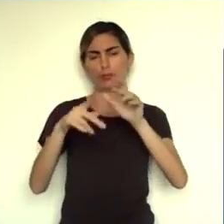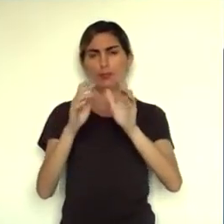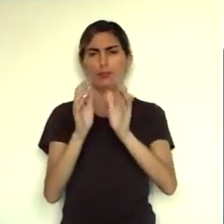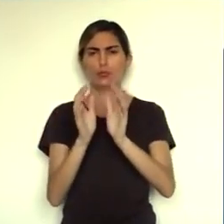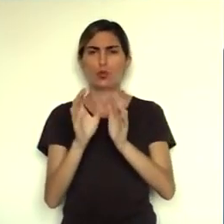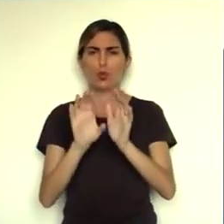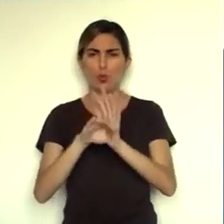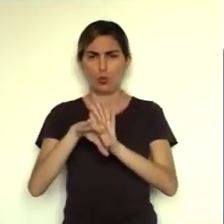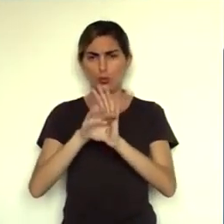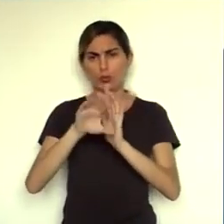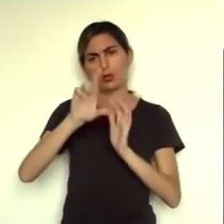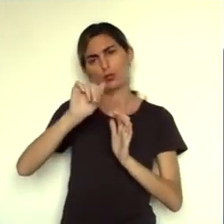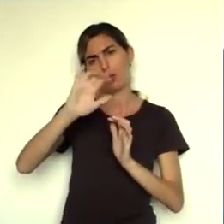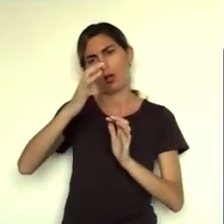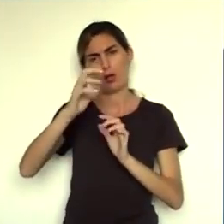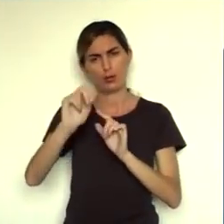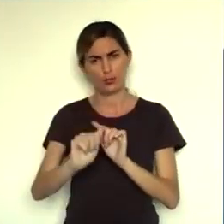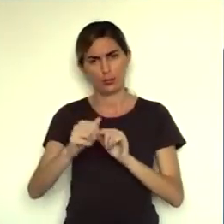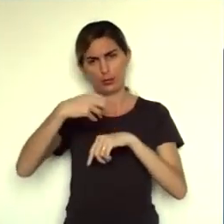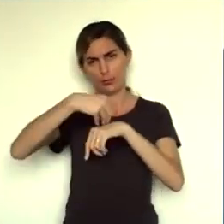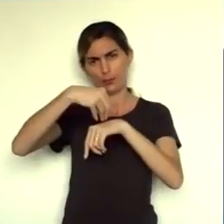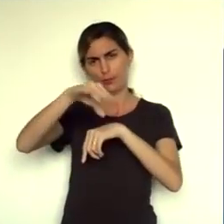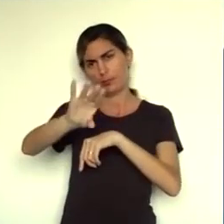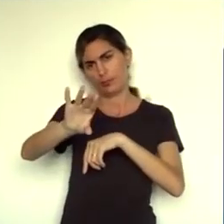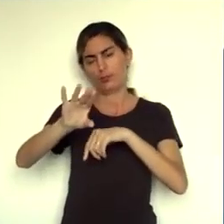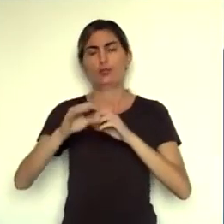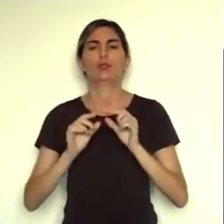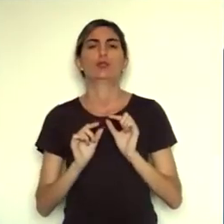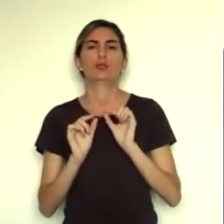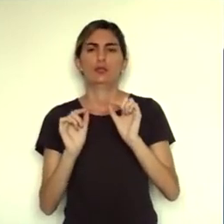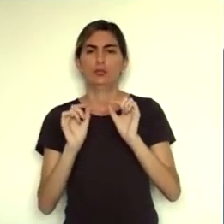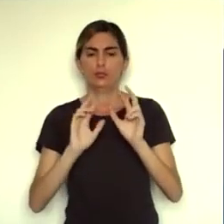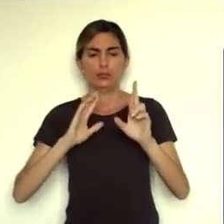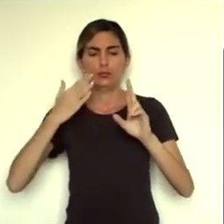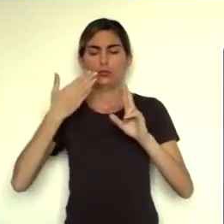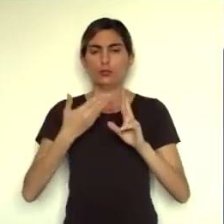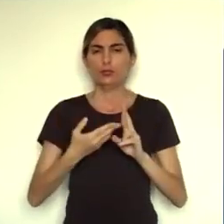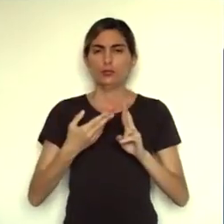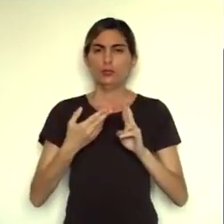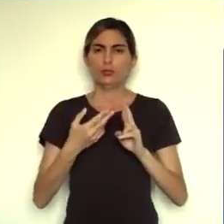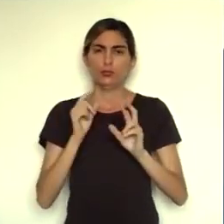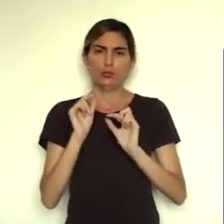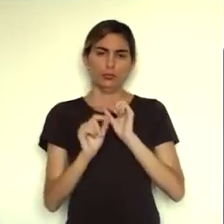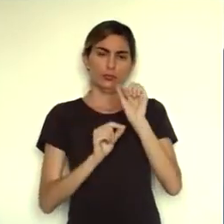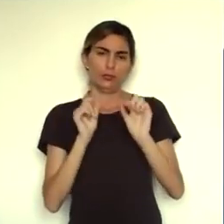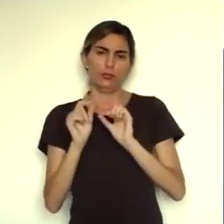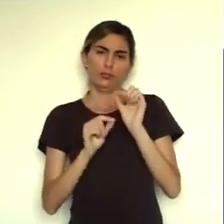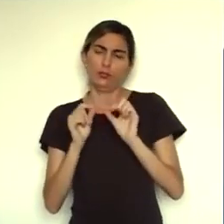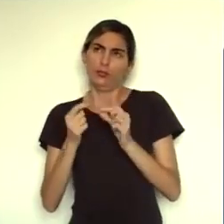Então, o conceito de raça traz no seu bojo referências